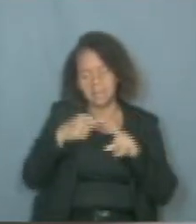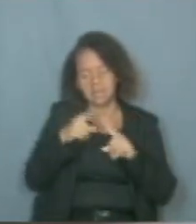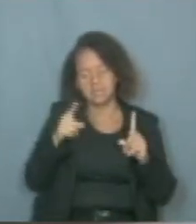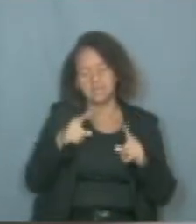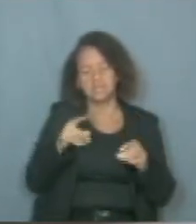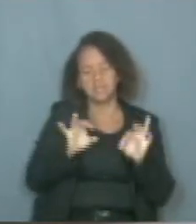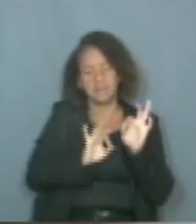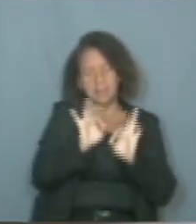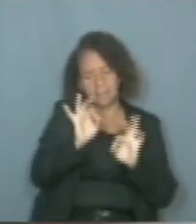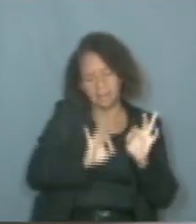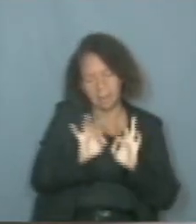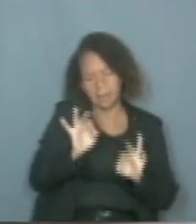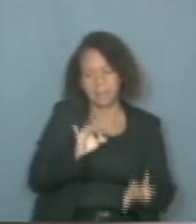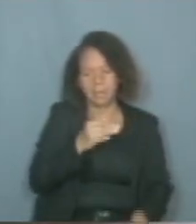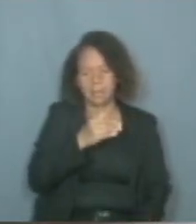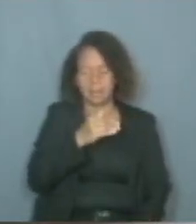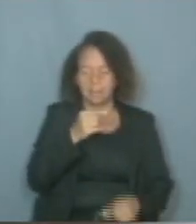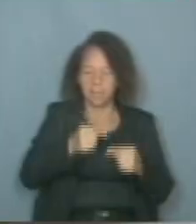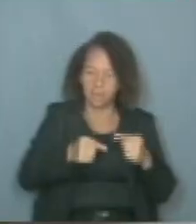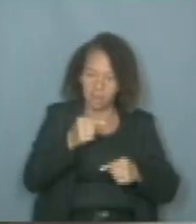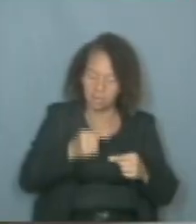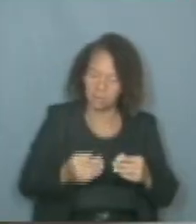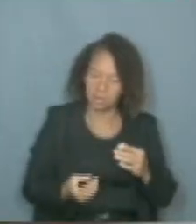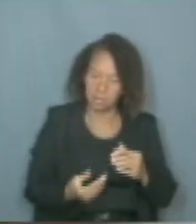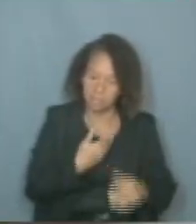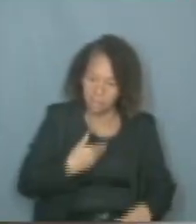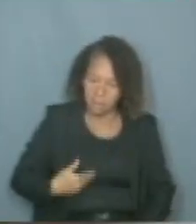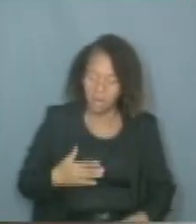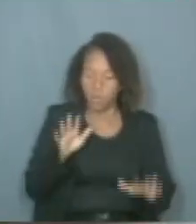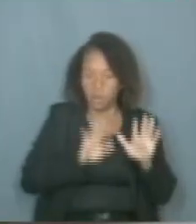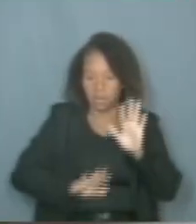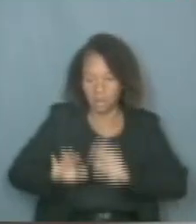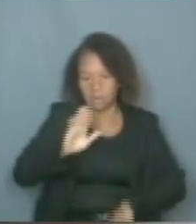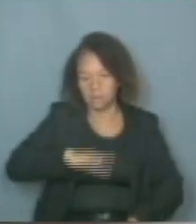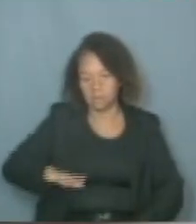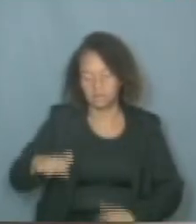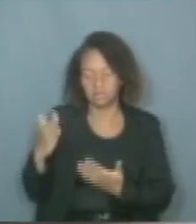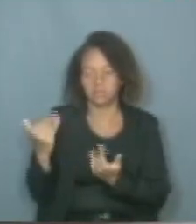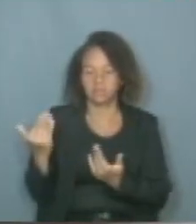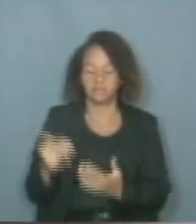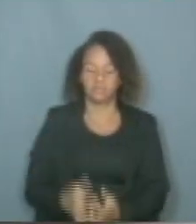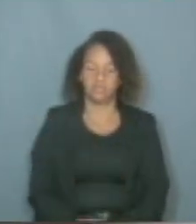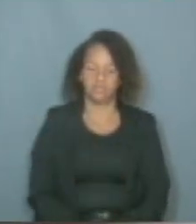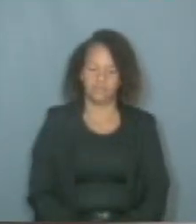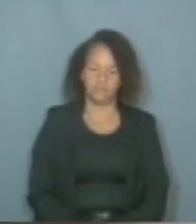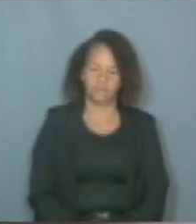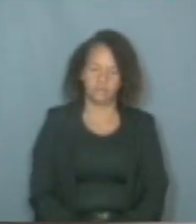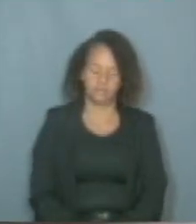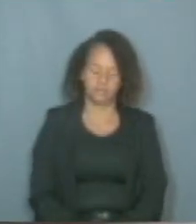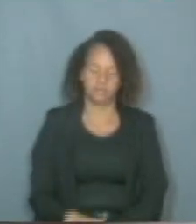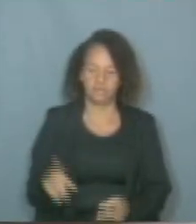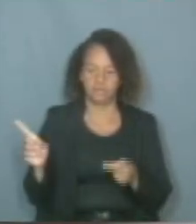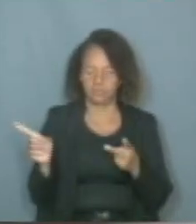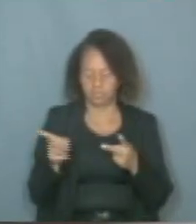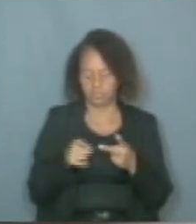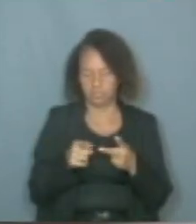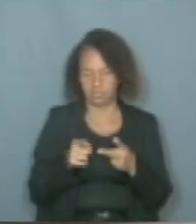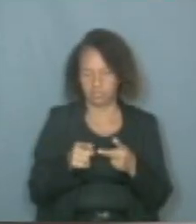possa formular políticas públicas para o cuidado de crianças e adolescentes. O